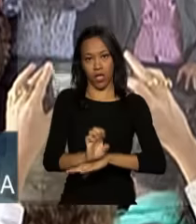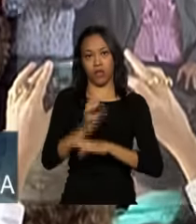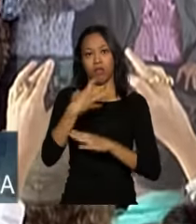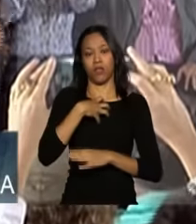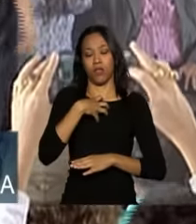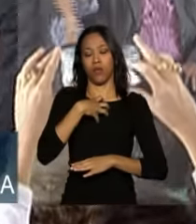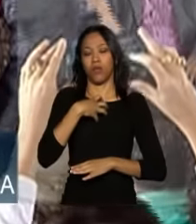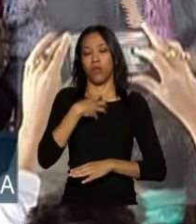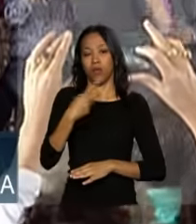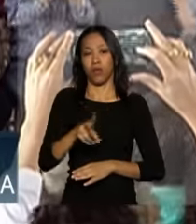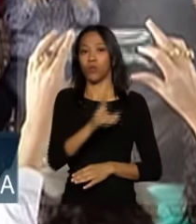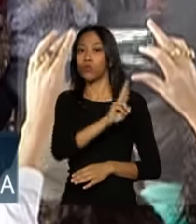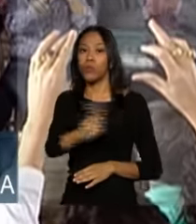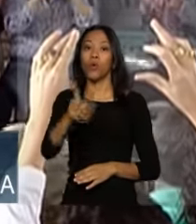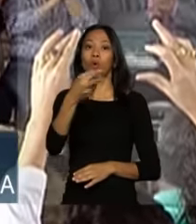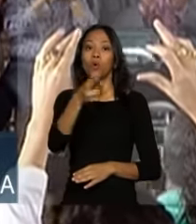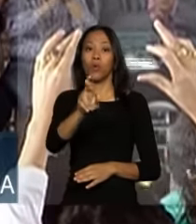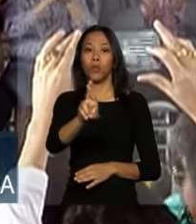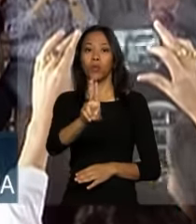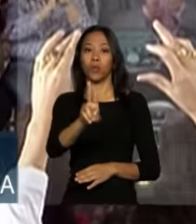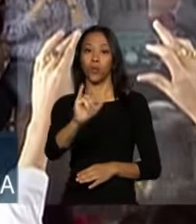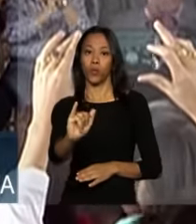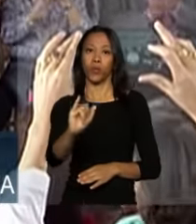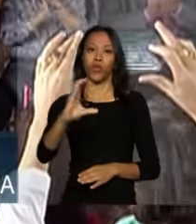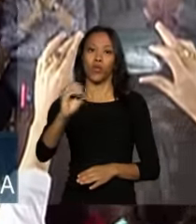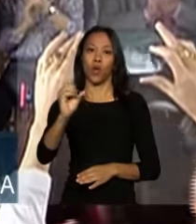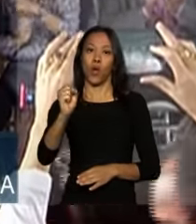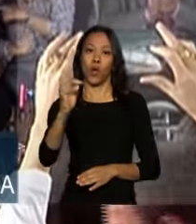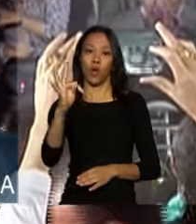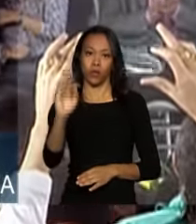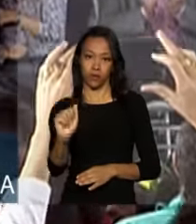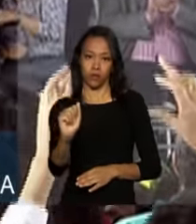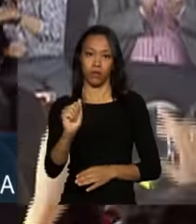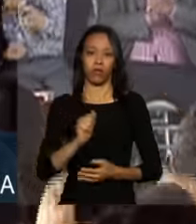do Brasil, Rui Costa.